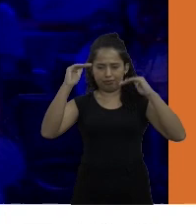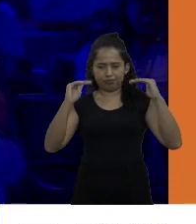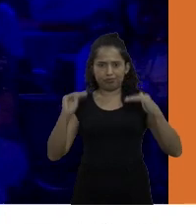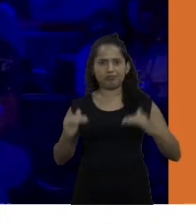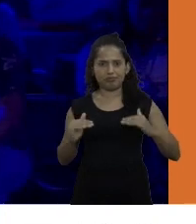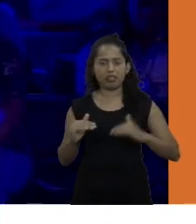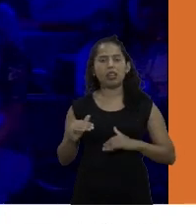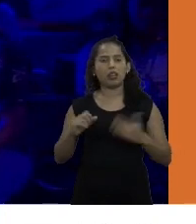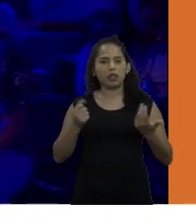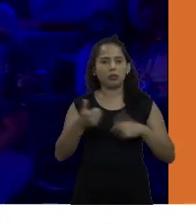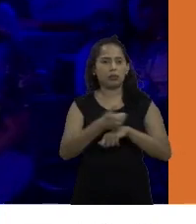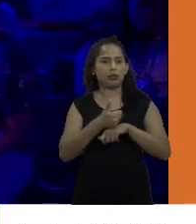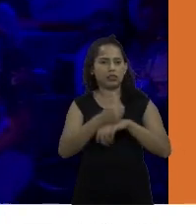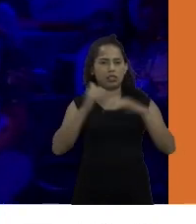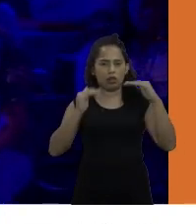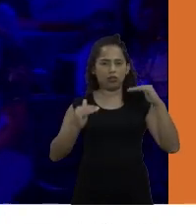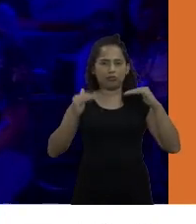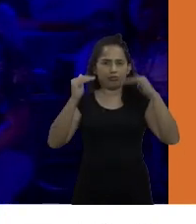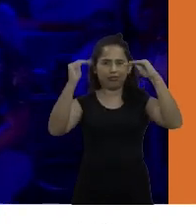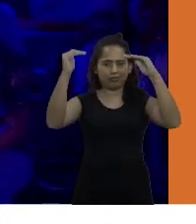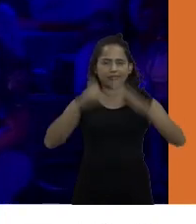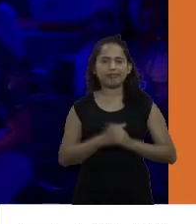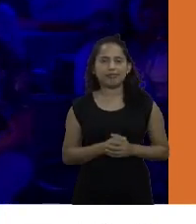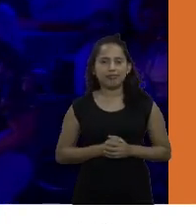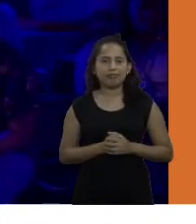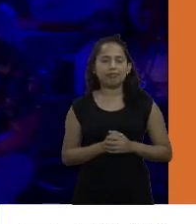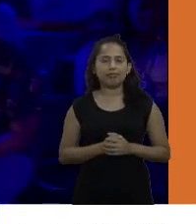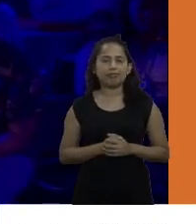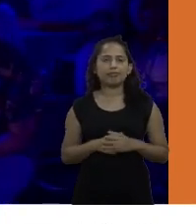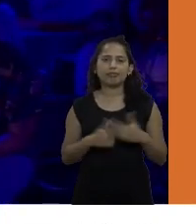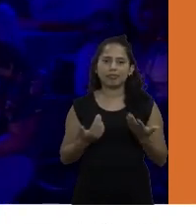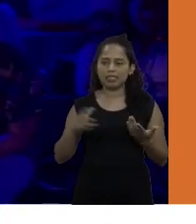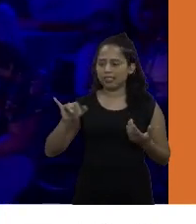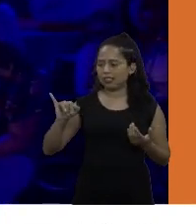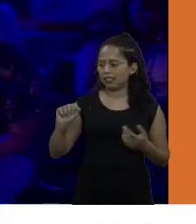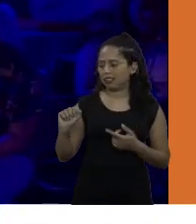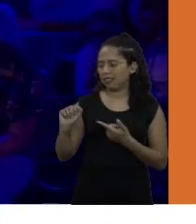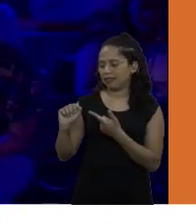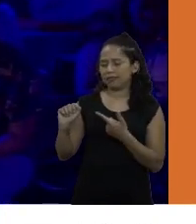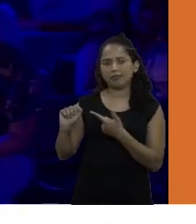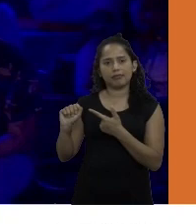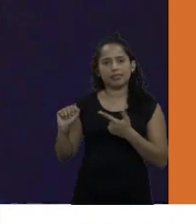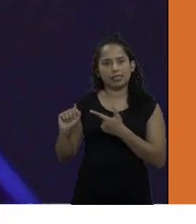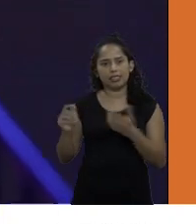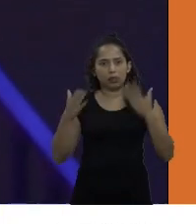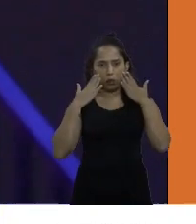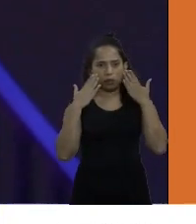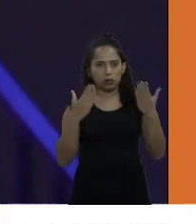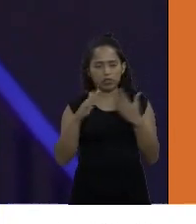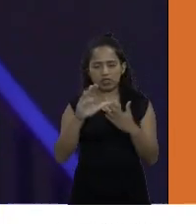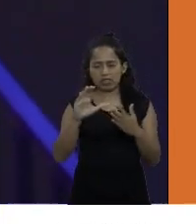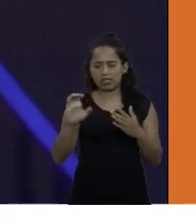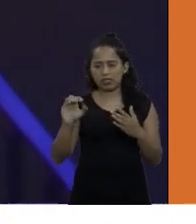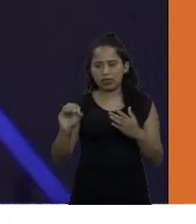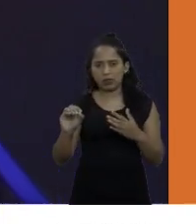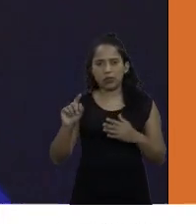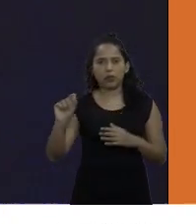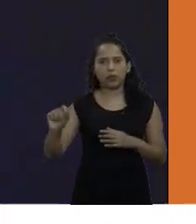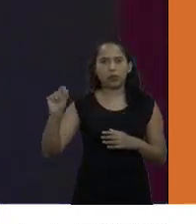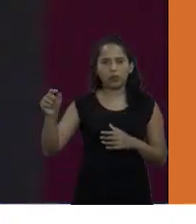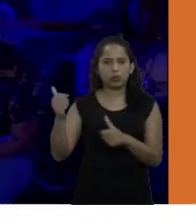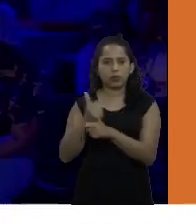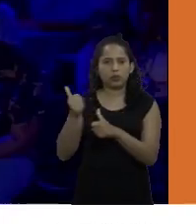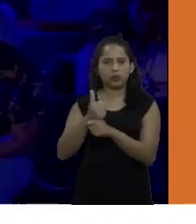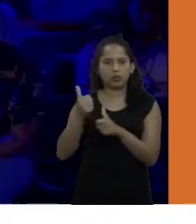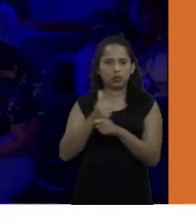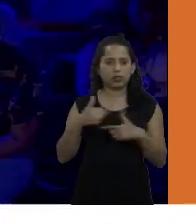as profissões, os níveis, os cargos, as hierarquias, a inteligência artificial, apesar de eu ter mostrado aqui um CEO, substituição de CEO,